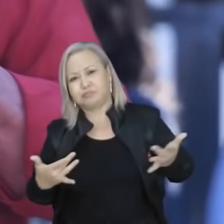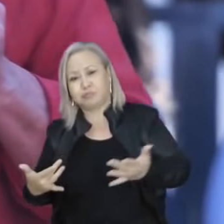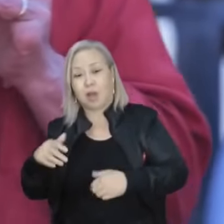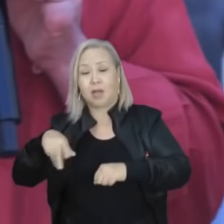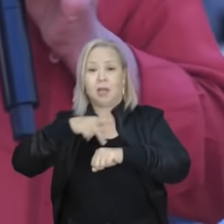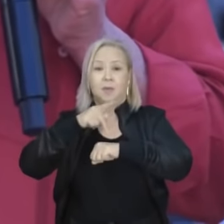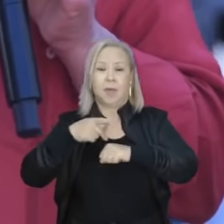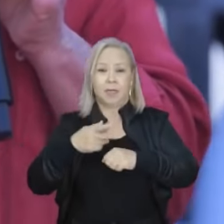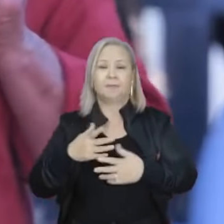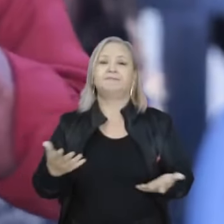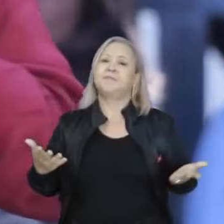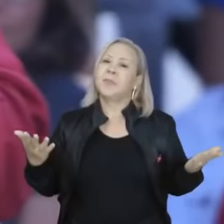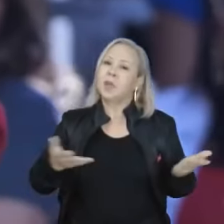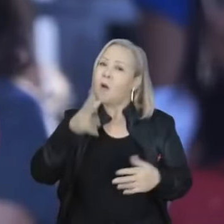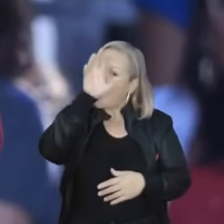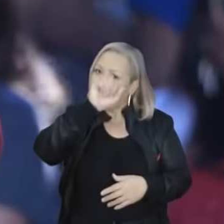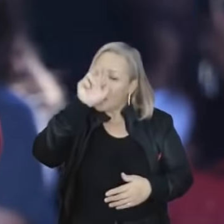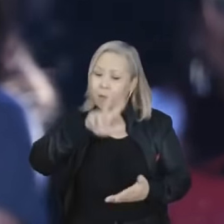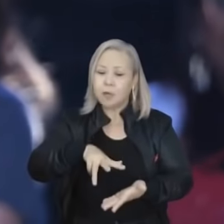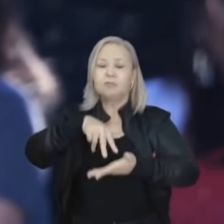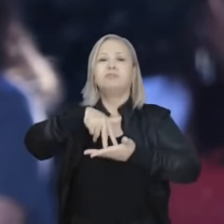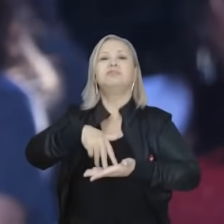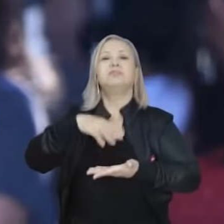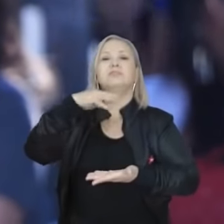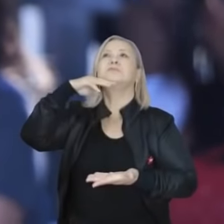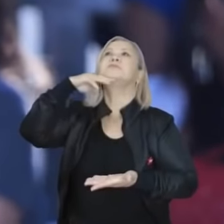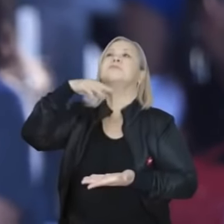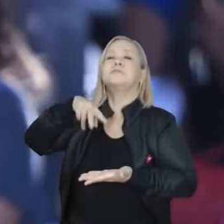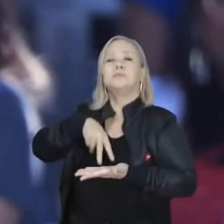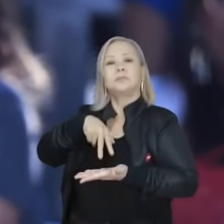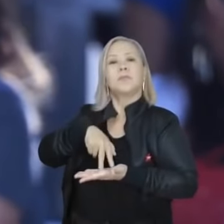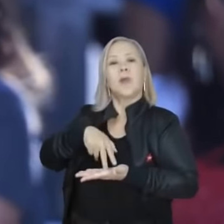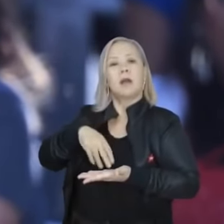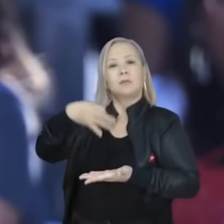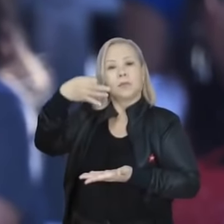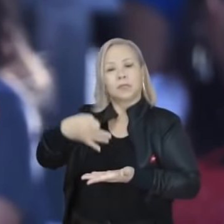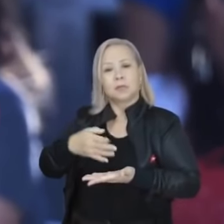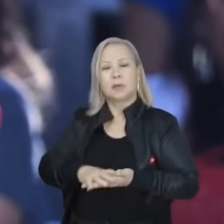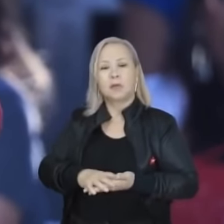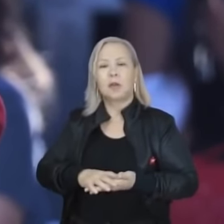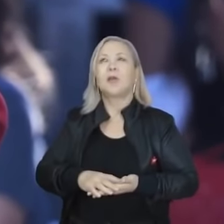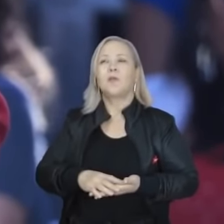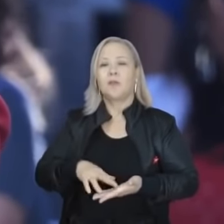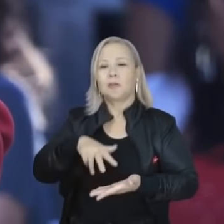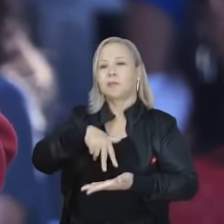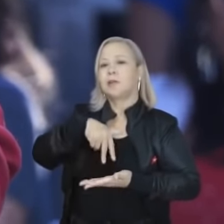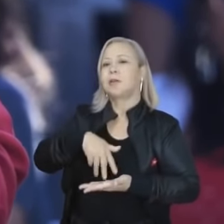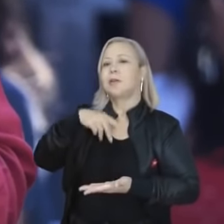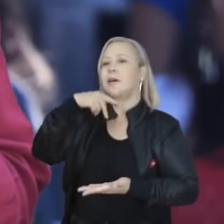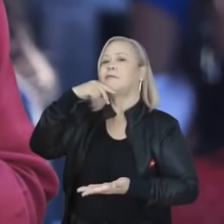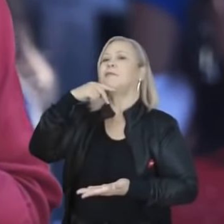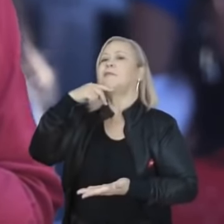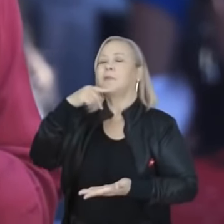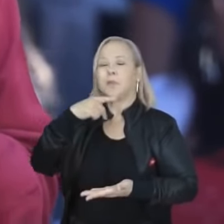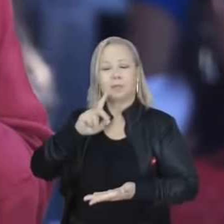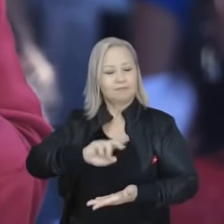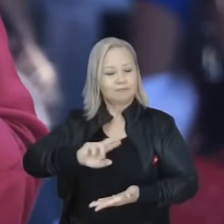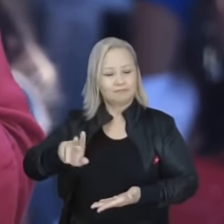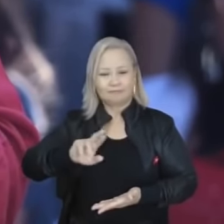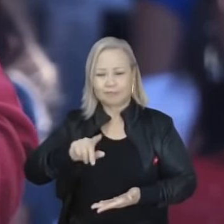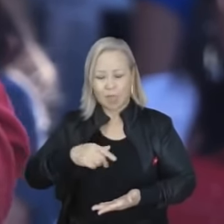agora aprendeu a levantar a cabeça. E quando a gente levanta a cabeça, não baixa mais, porque se a gente baixar, eles colocam